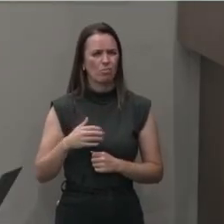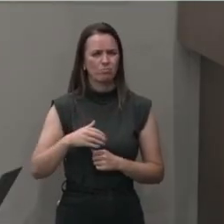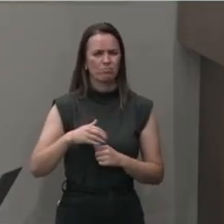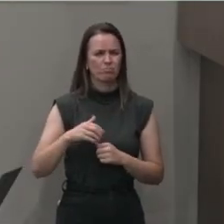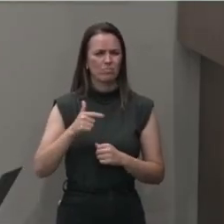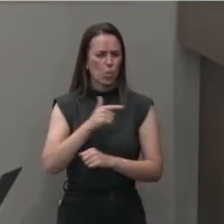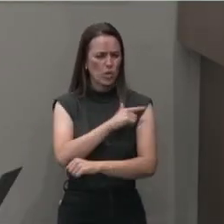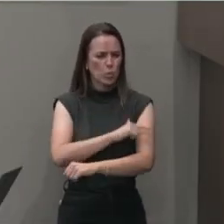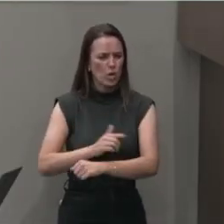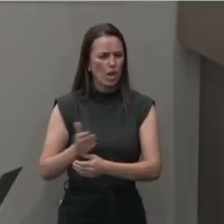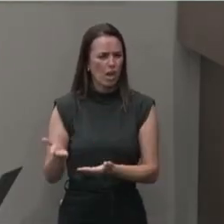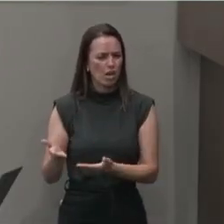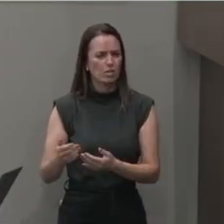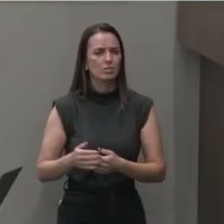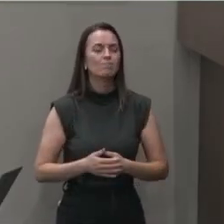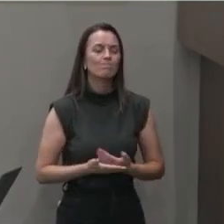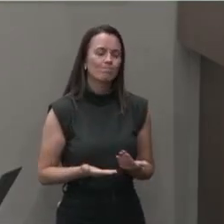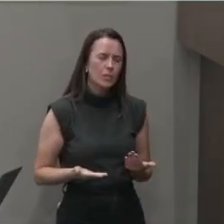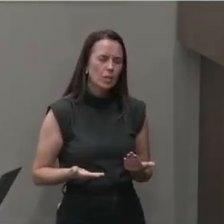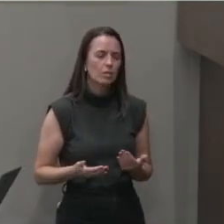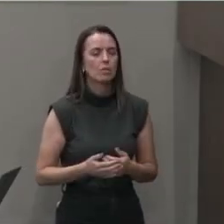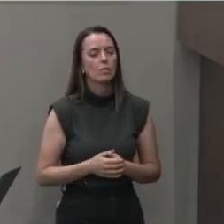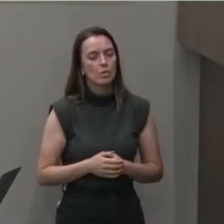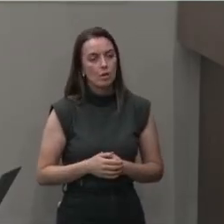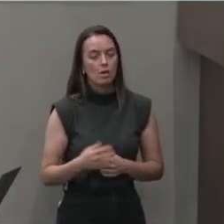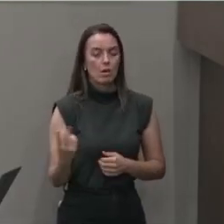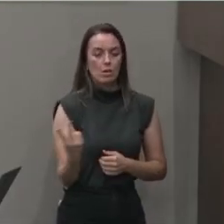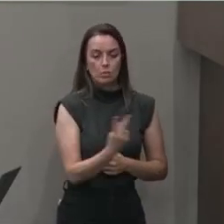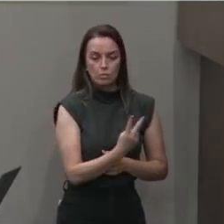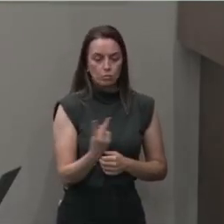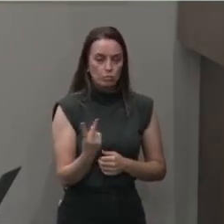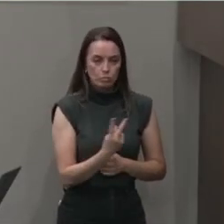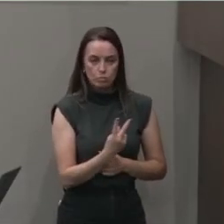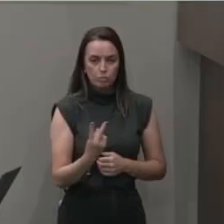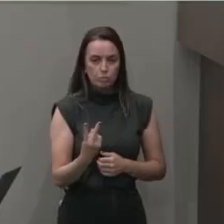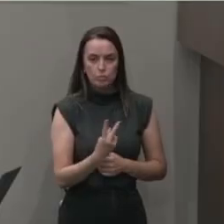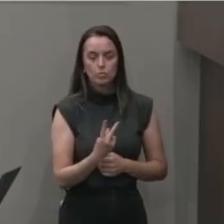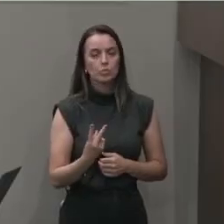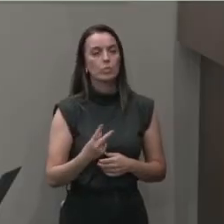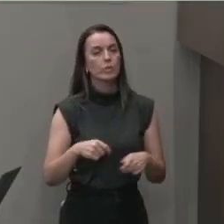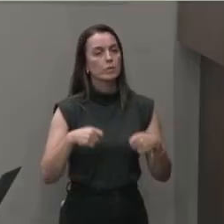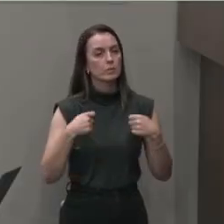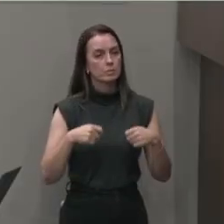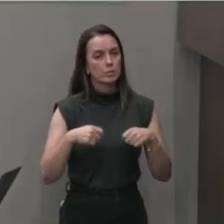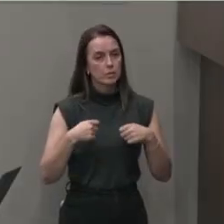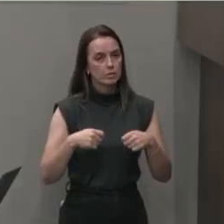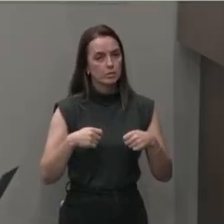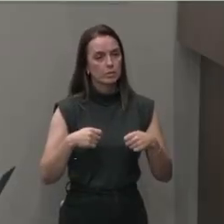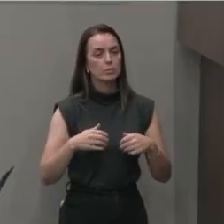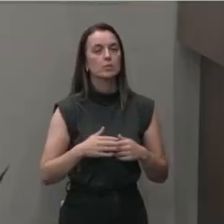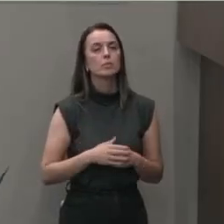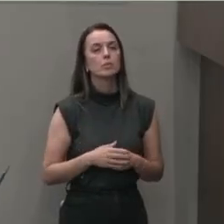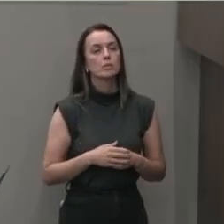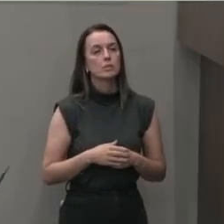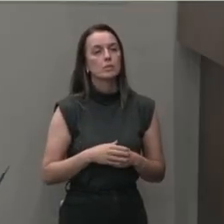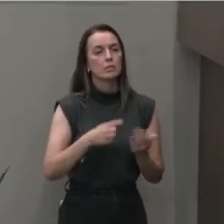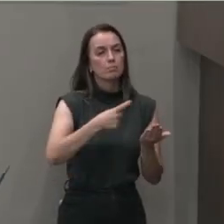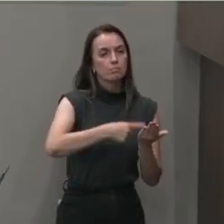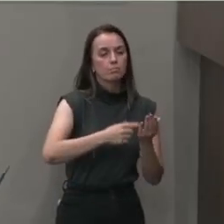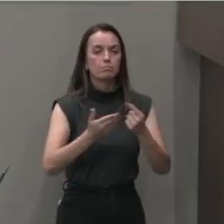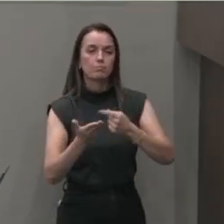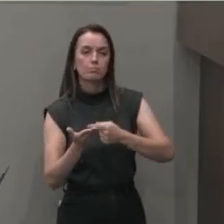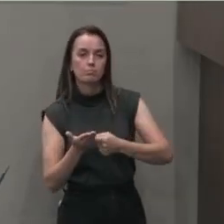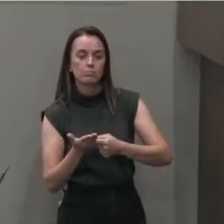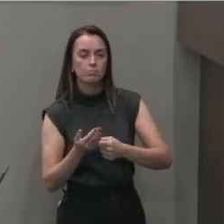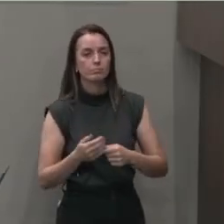ambas as partes, muitas vezes, né, vereador Gil, são hipossuficientes nessa relação, porque às vezes também é aquele consumidor que tem ali os 15,